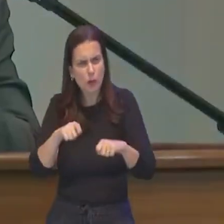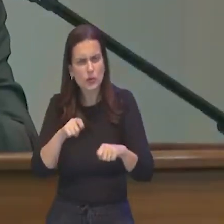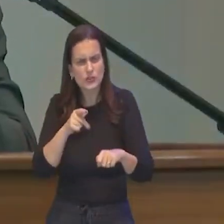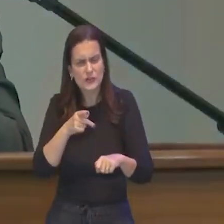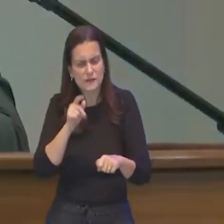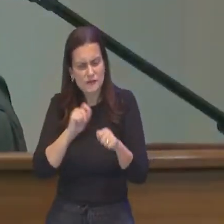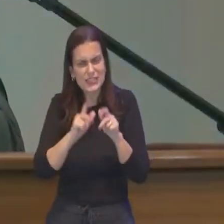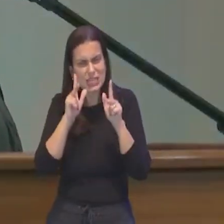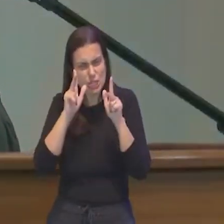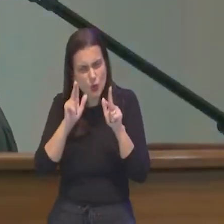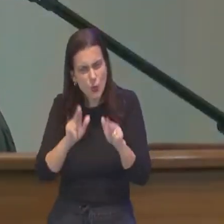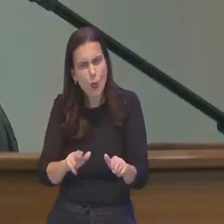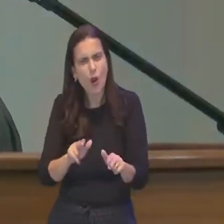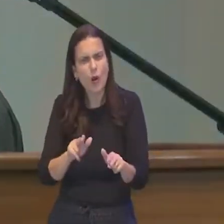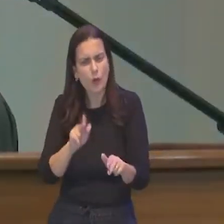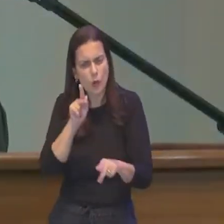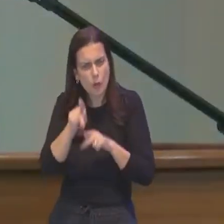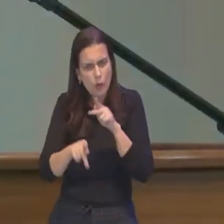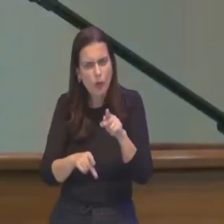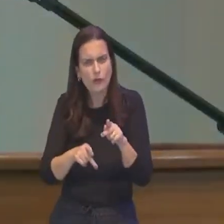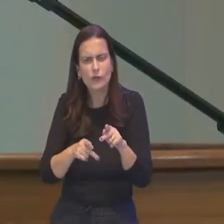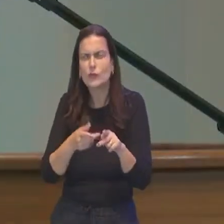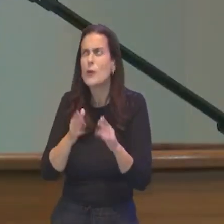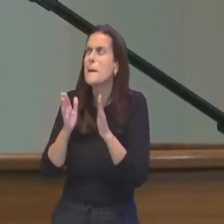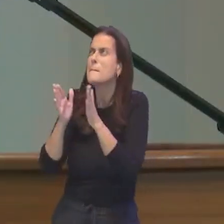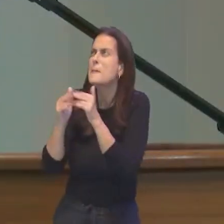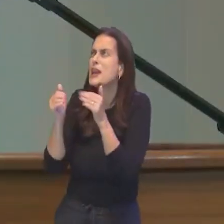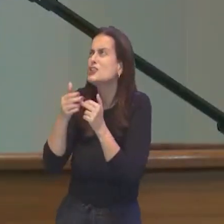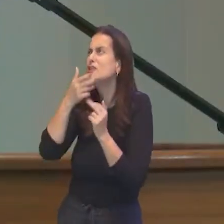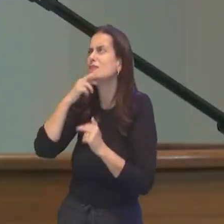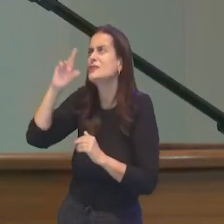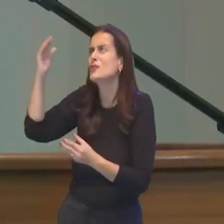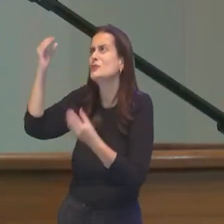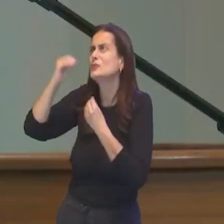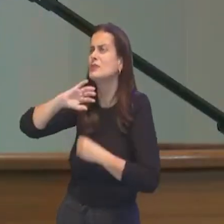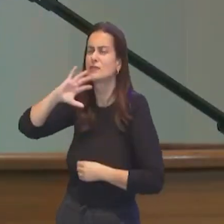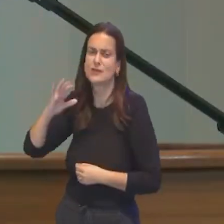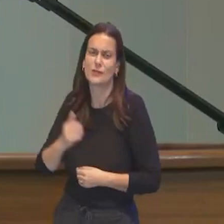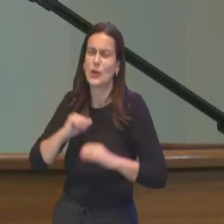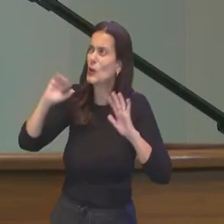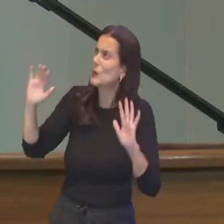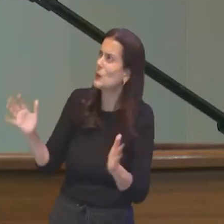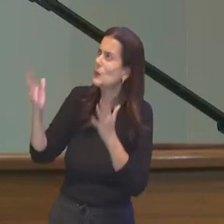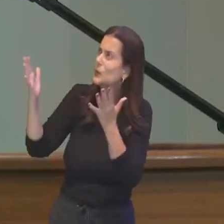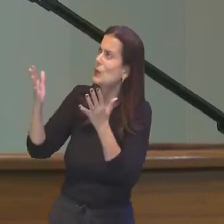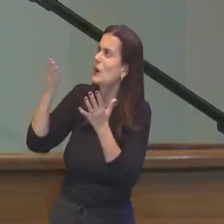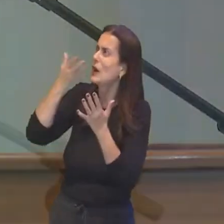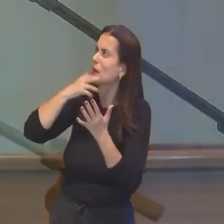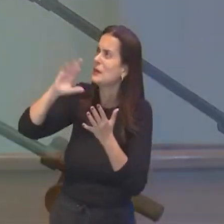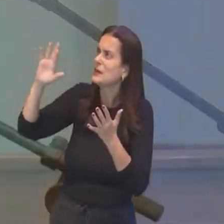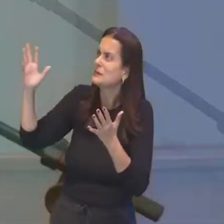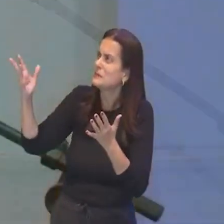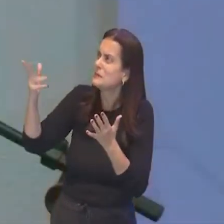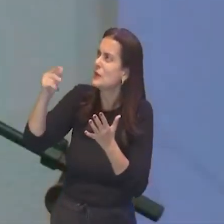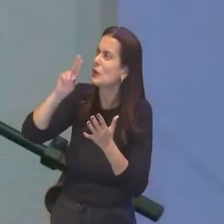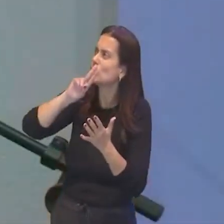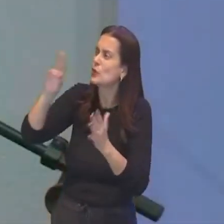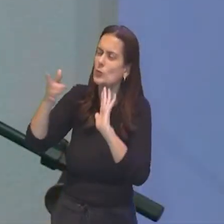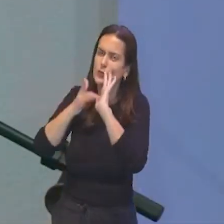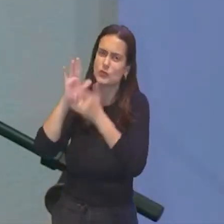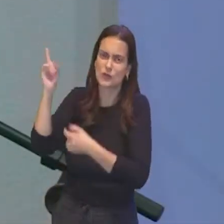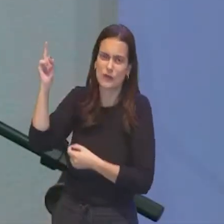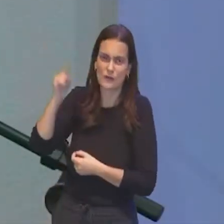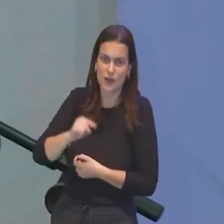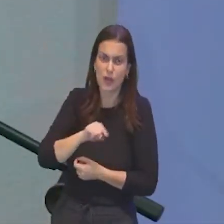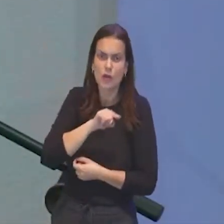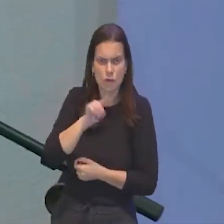povo fez, cantando Hosana, salva-nos, Senhor? Bendito que veio em nome do Senhor, você reconhece esta